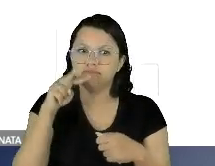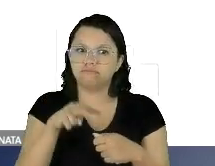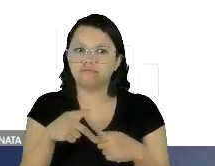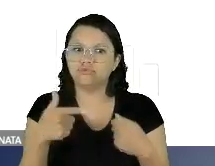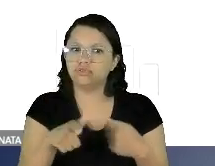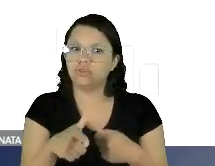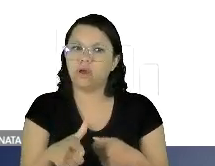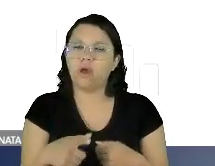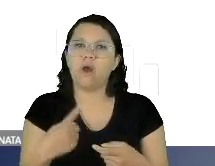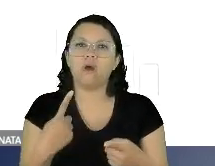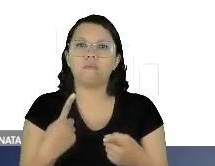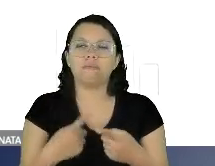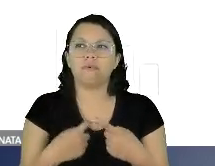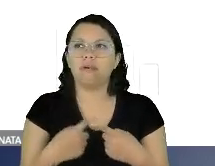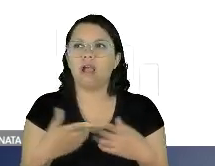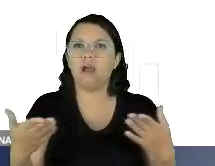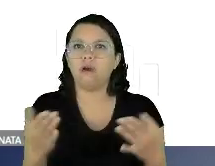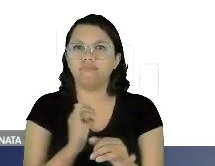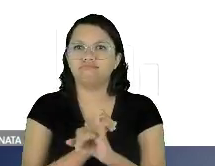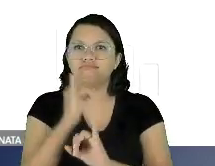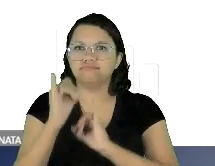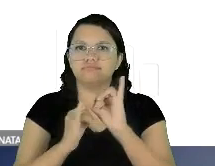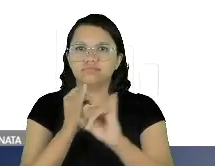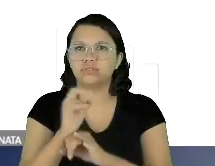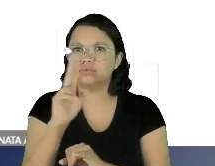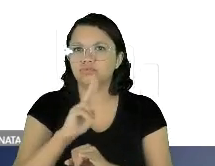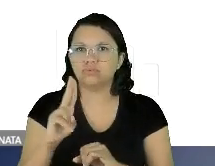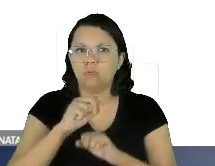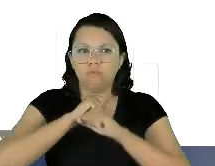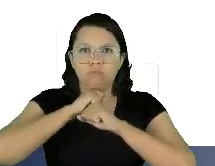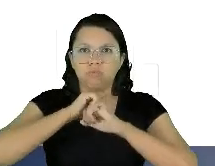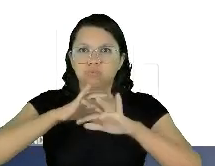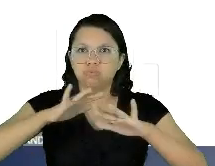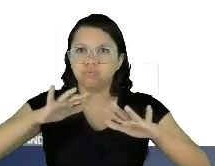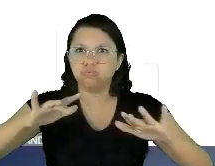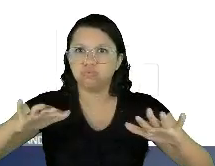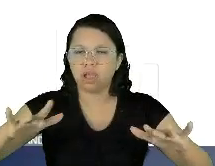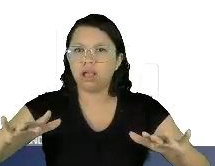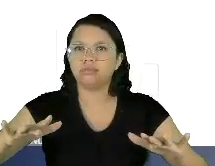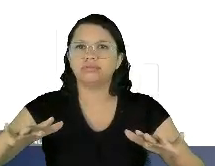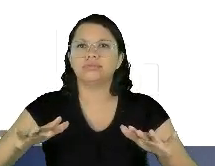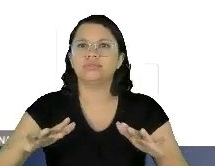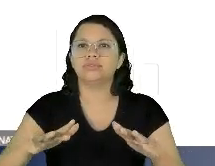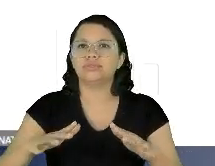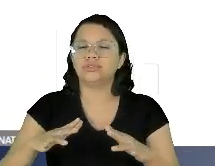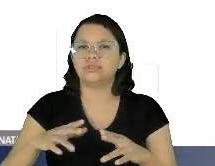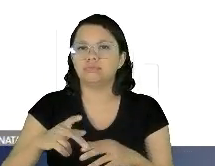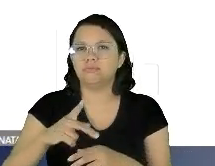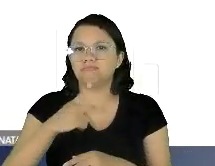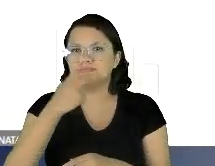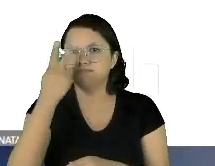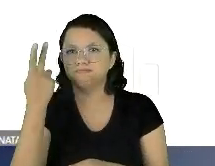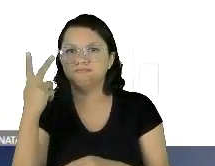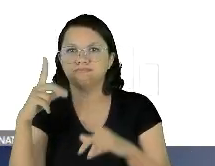dia, com o uso da internet, com o compartilhamento de nudes e etc.,